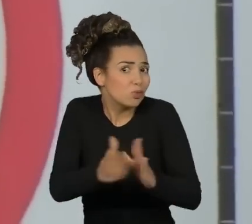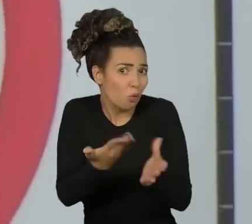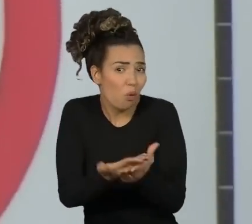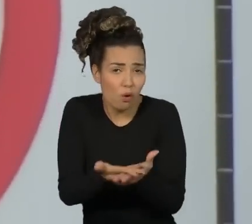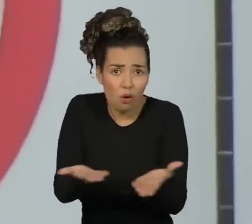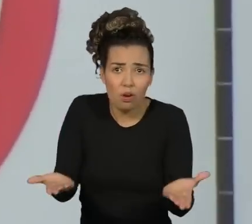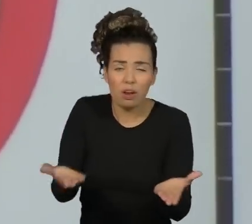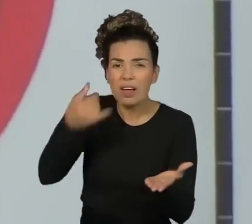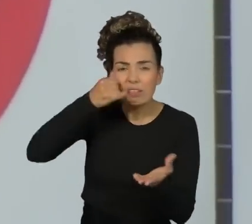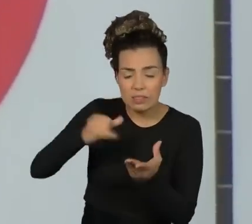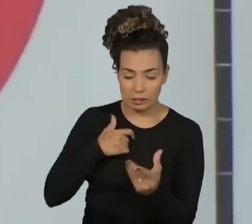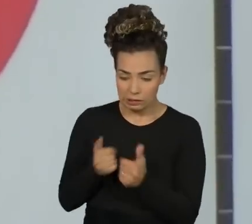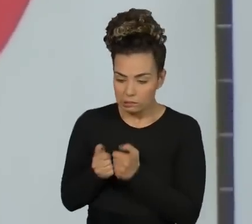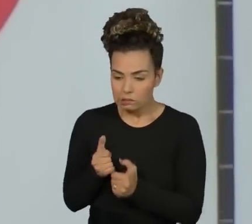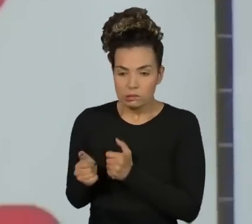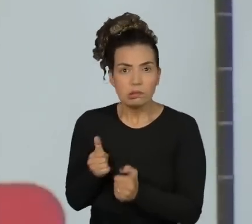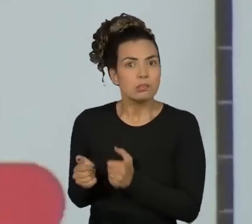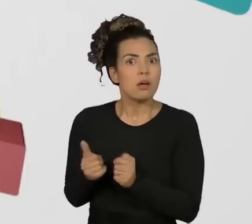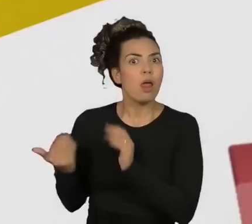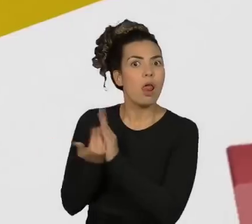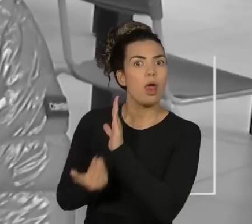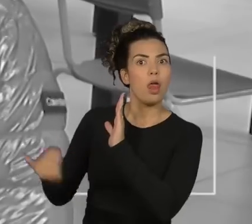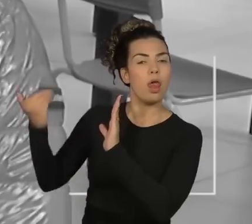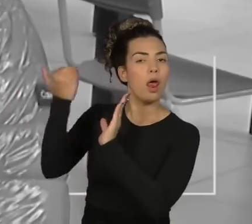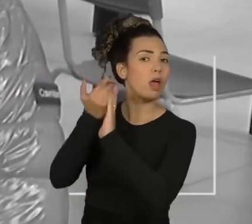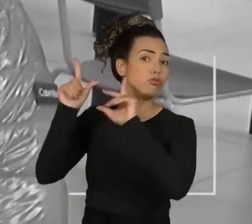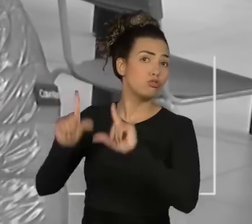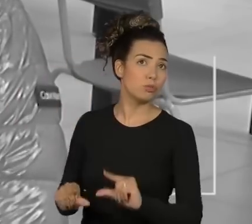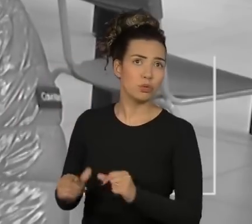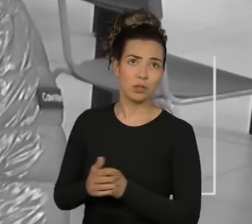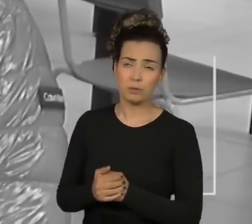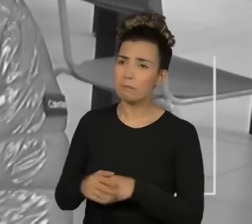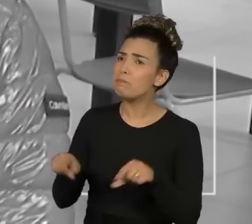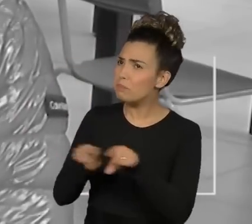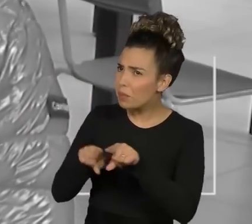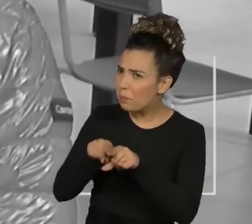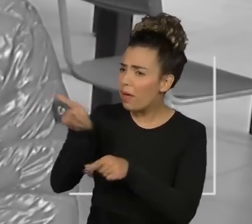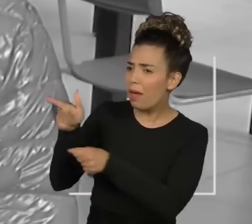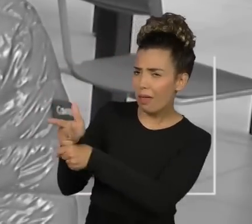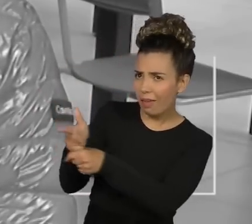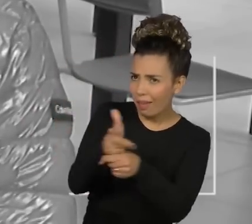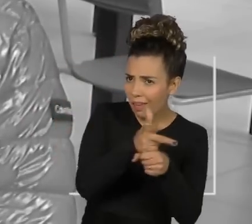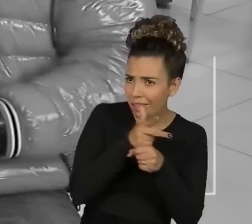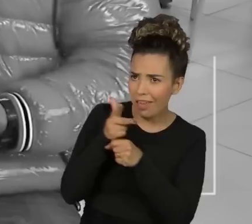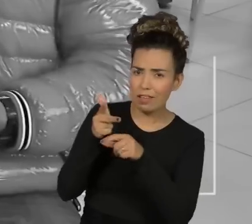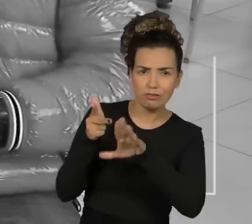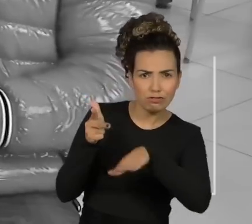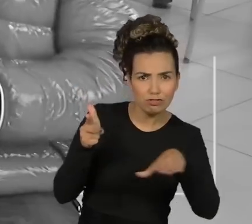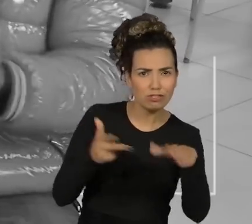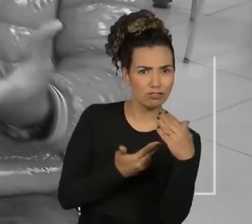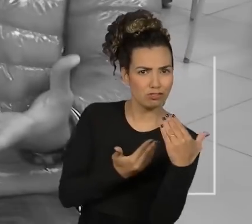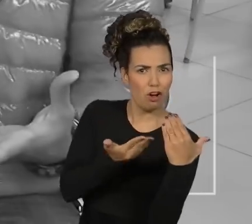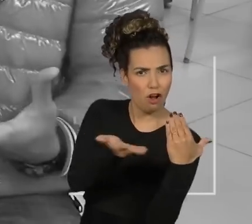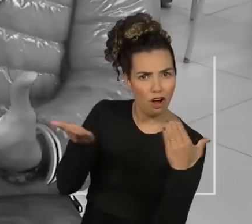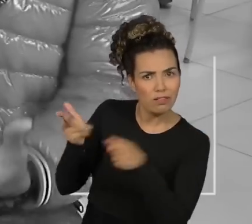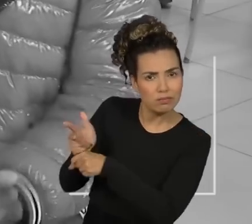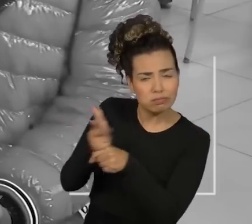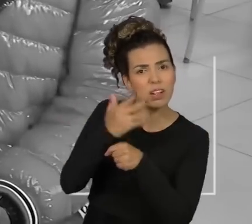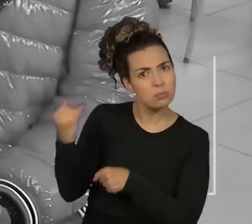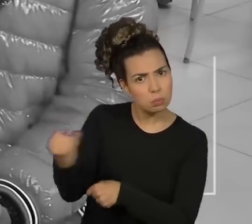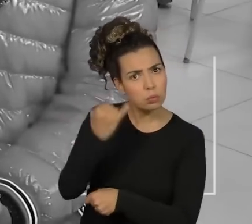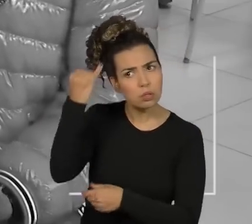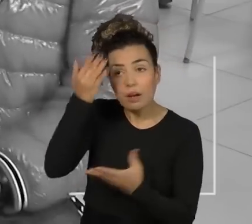ficar tanto no celular como eles estavam ficando. Também acho a imprensa jovem muito importante para a escola. Essa reportagem que vocês